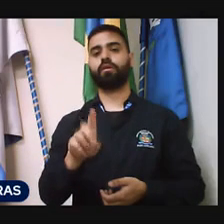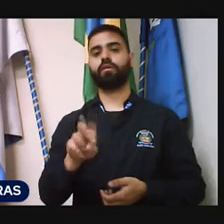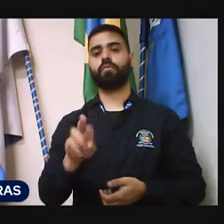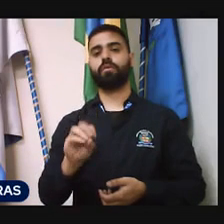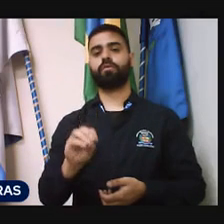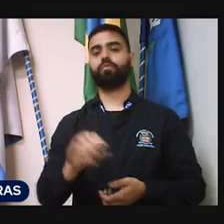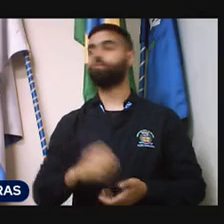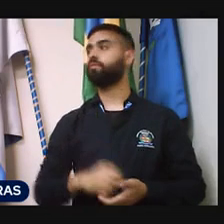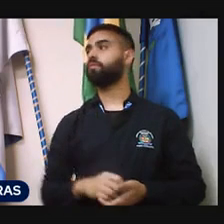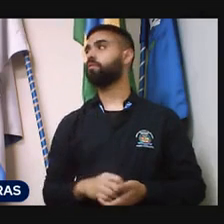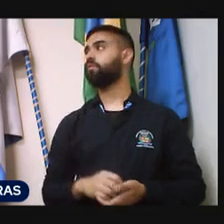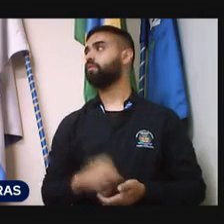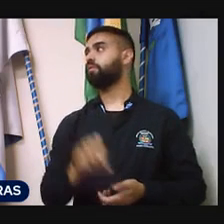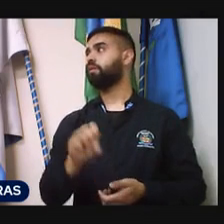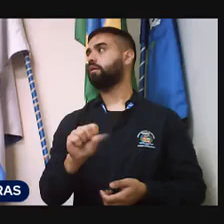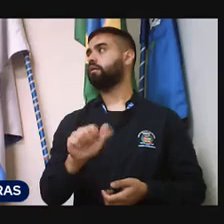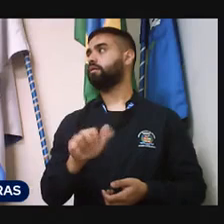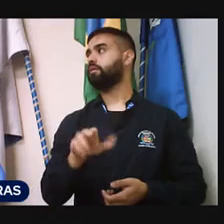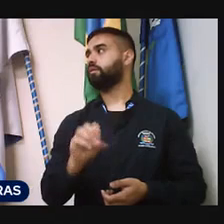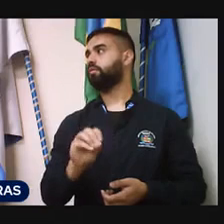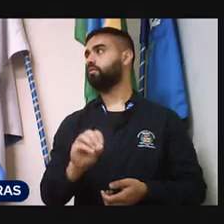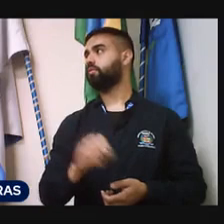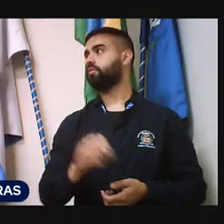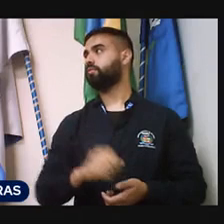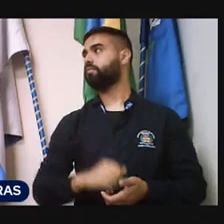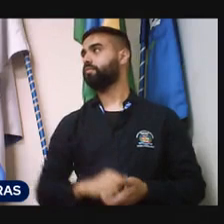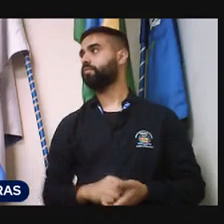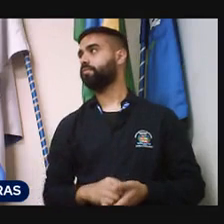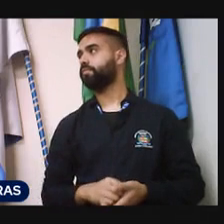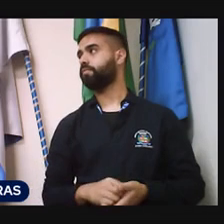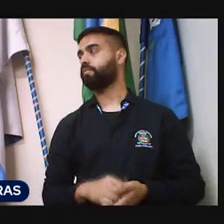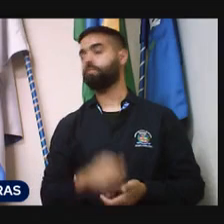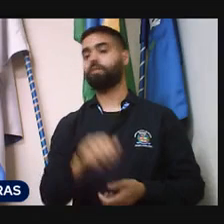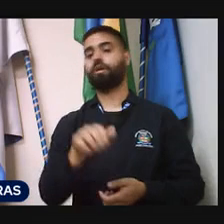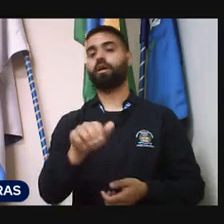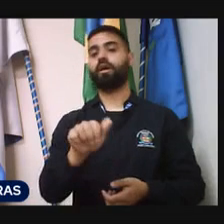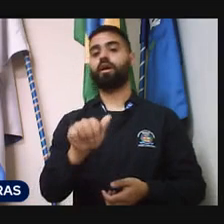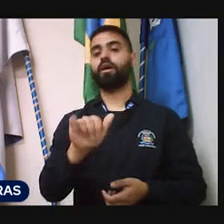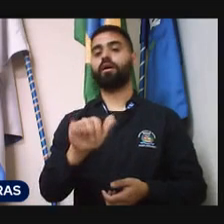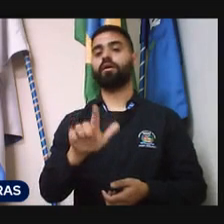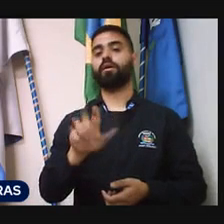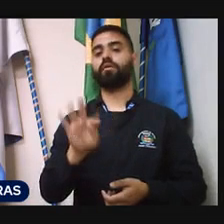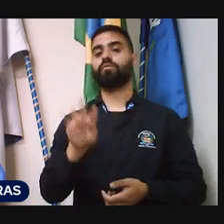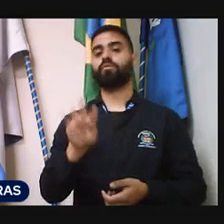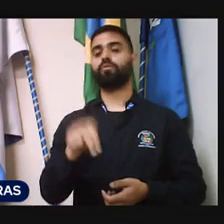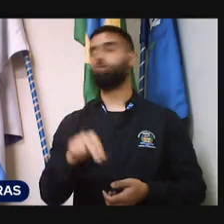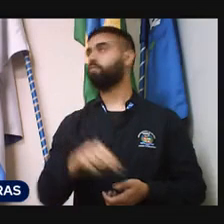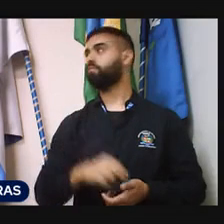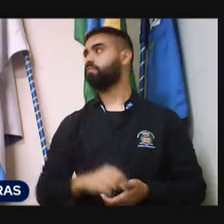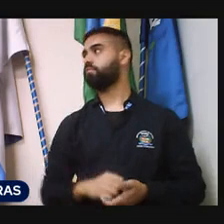Graça Vereador Saulo Correia vereador Ailton Batista